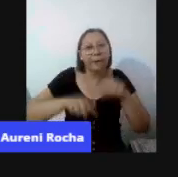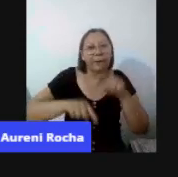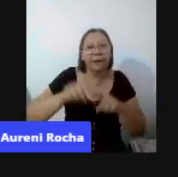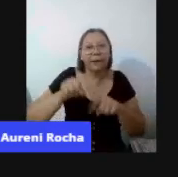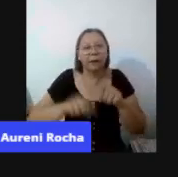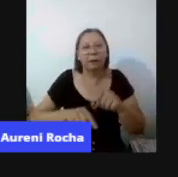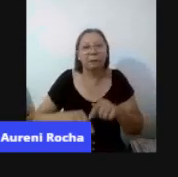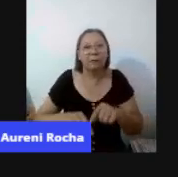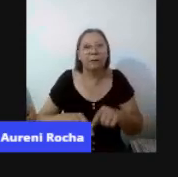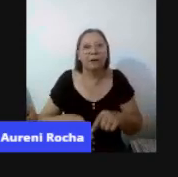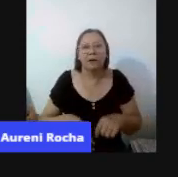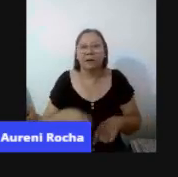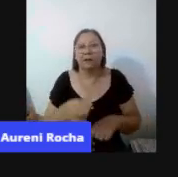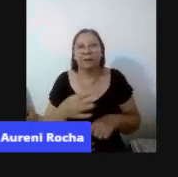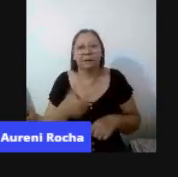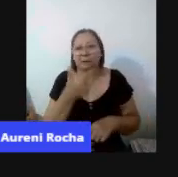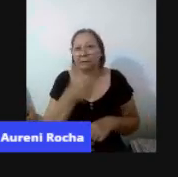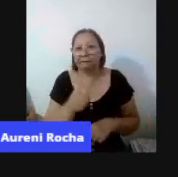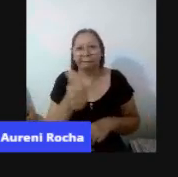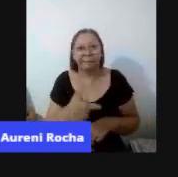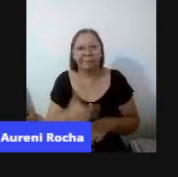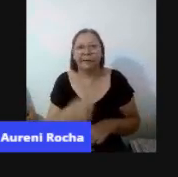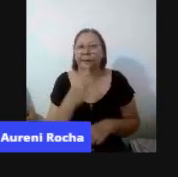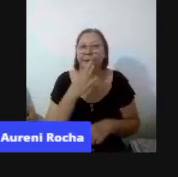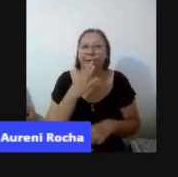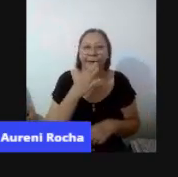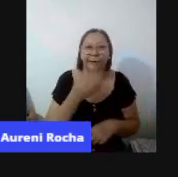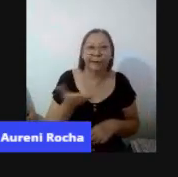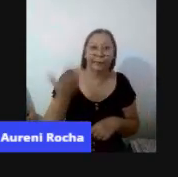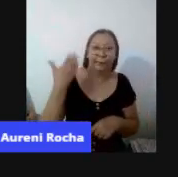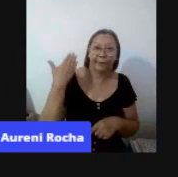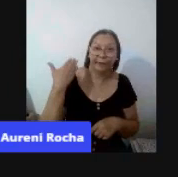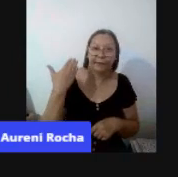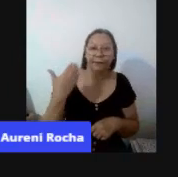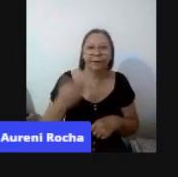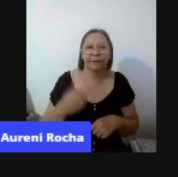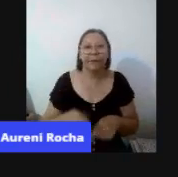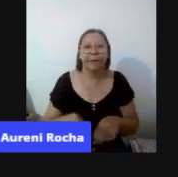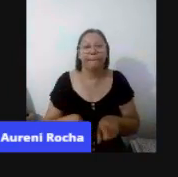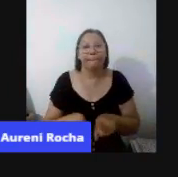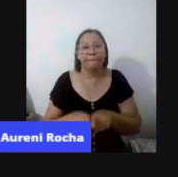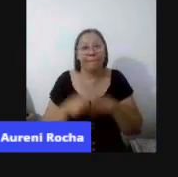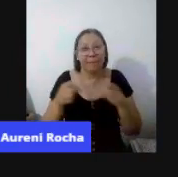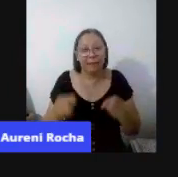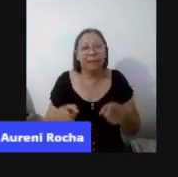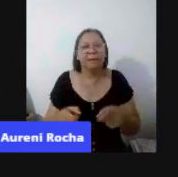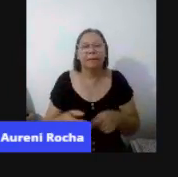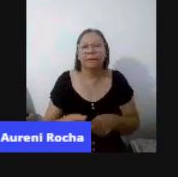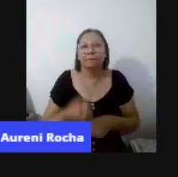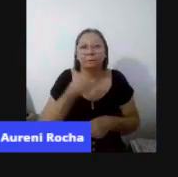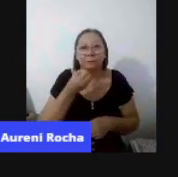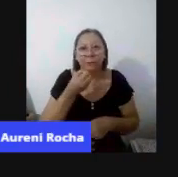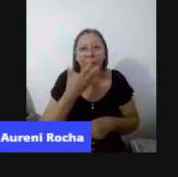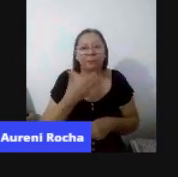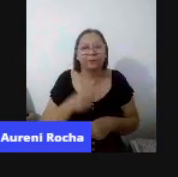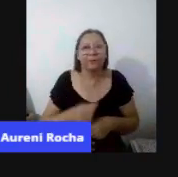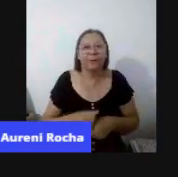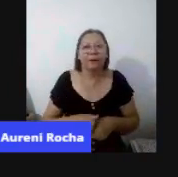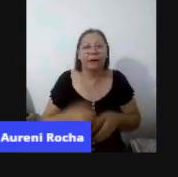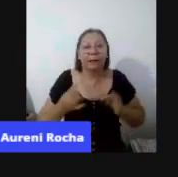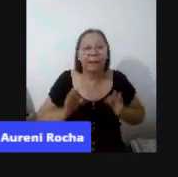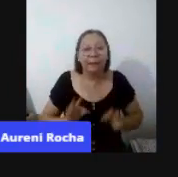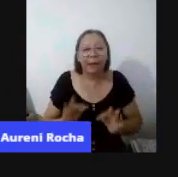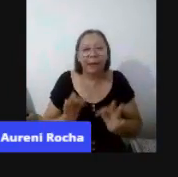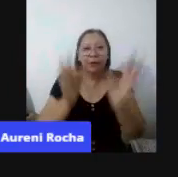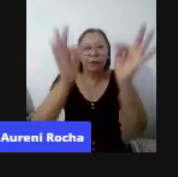nova para todos nós. A tecnologia sempre foi, para o professor, ele sempre foi um desafio,